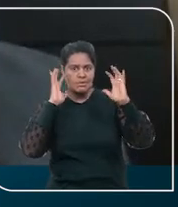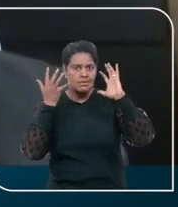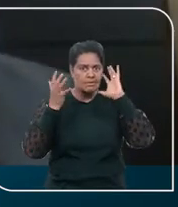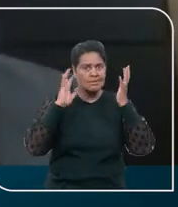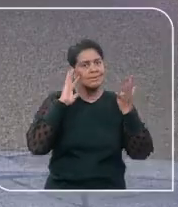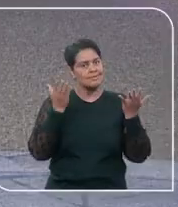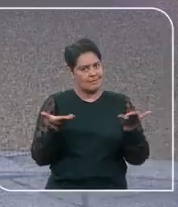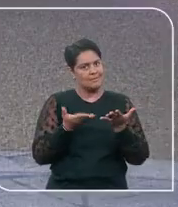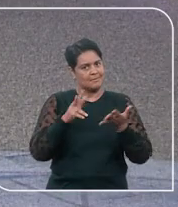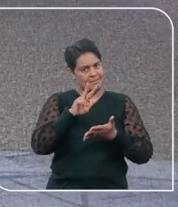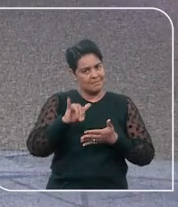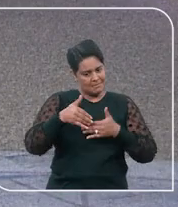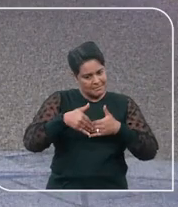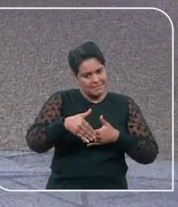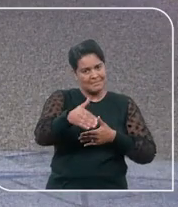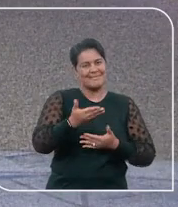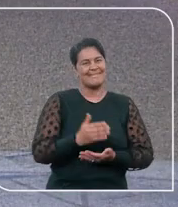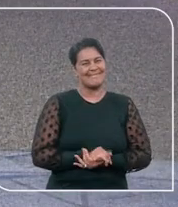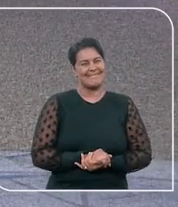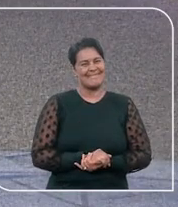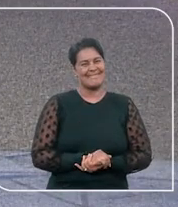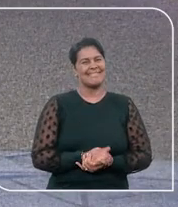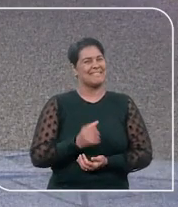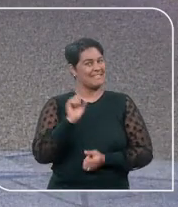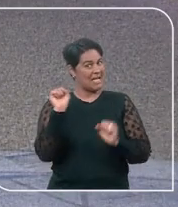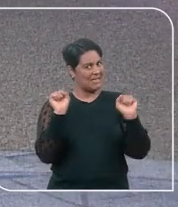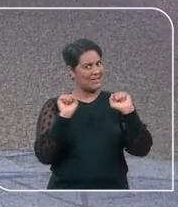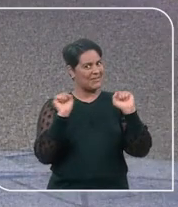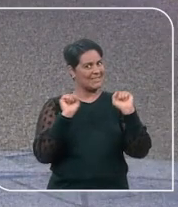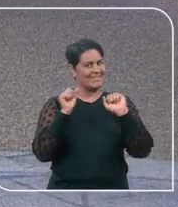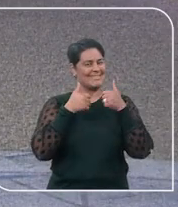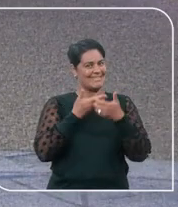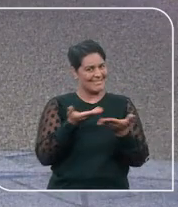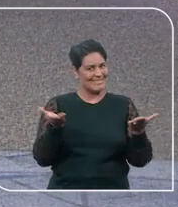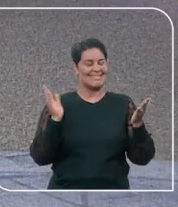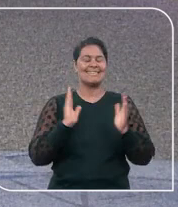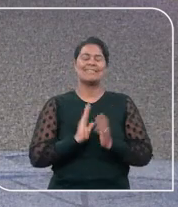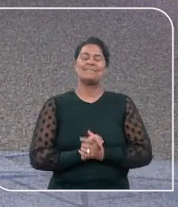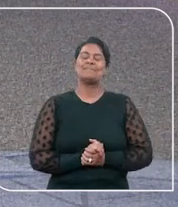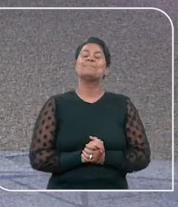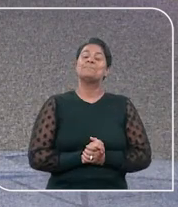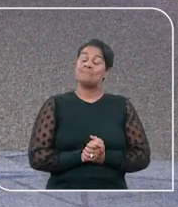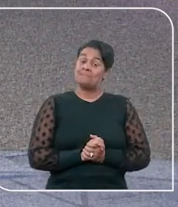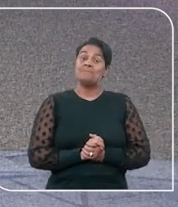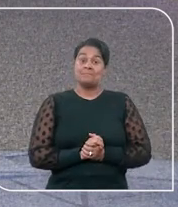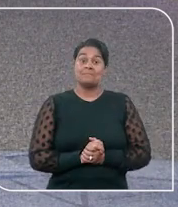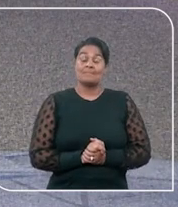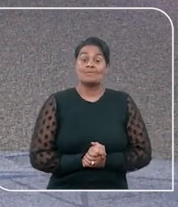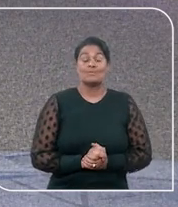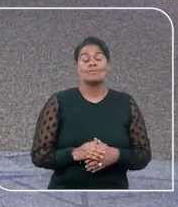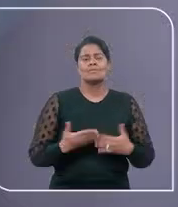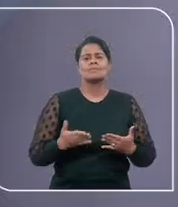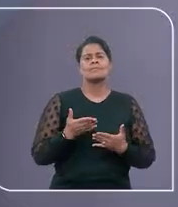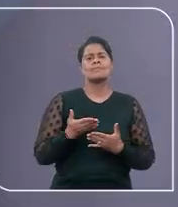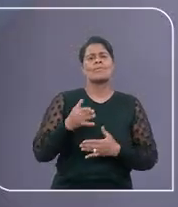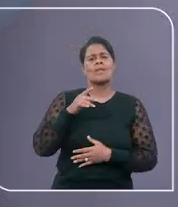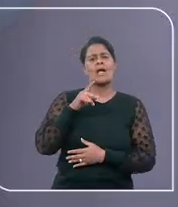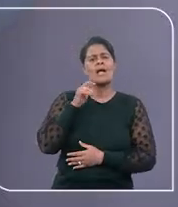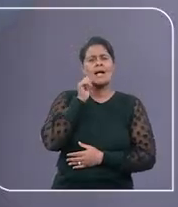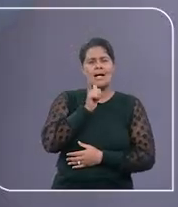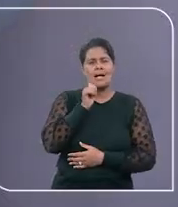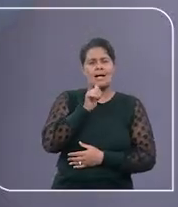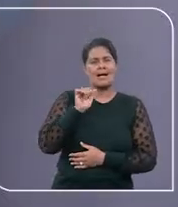aqui. Adorei a saudação, professor. Bom, professora Andrea Resch, a administração